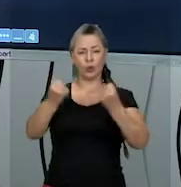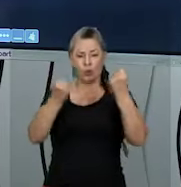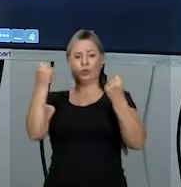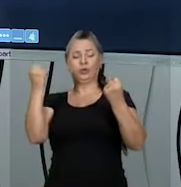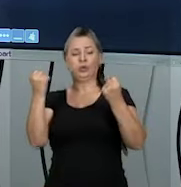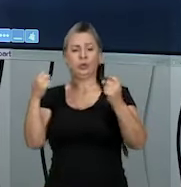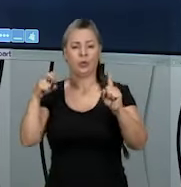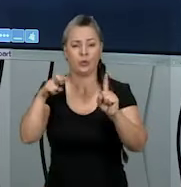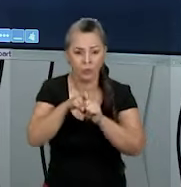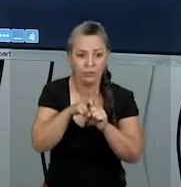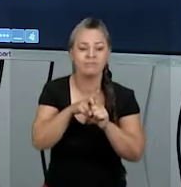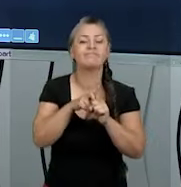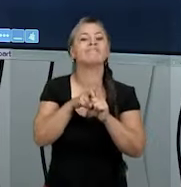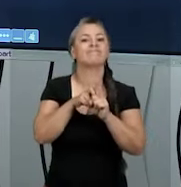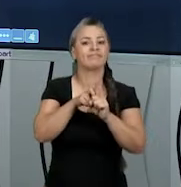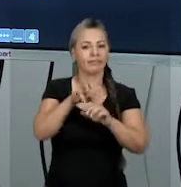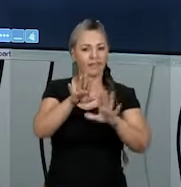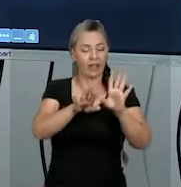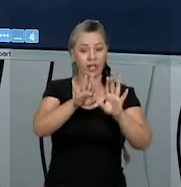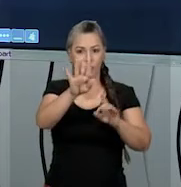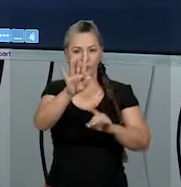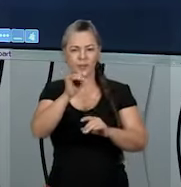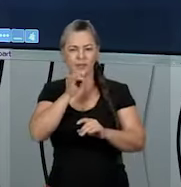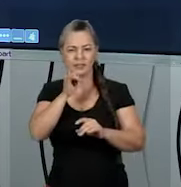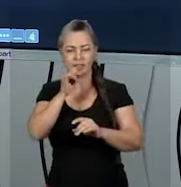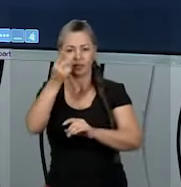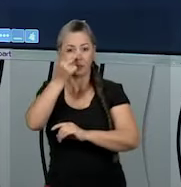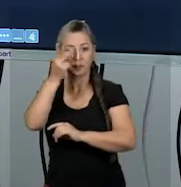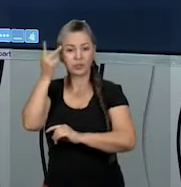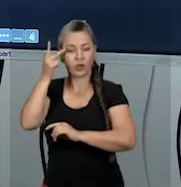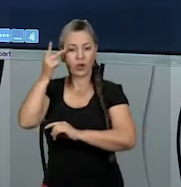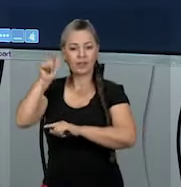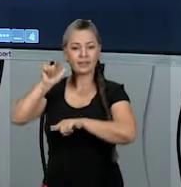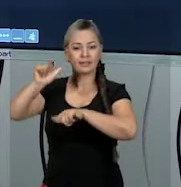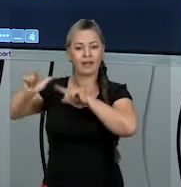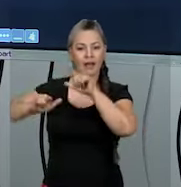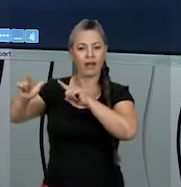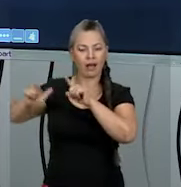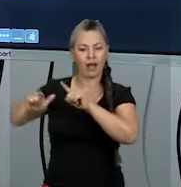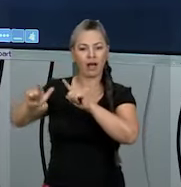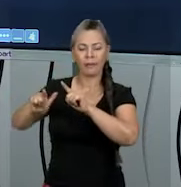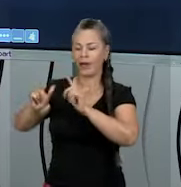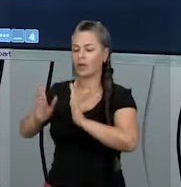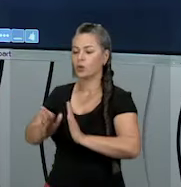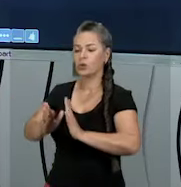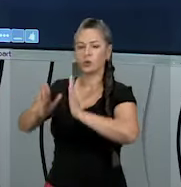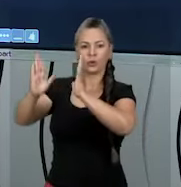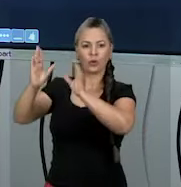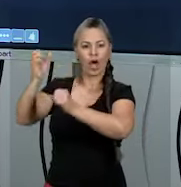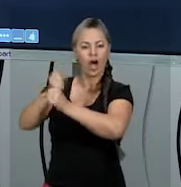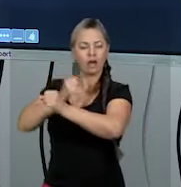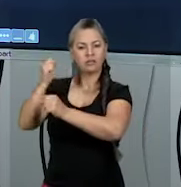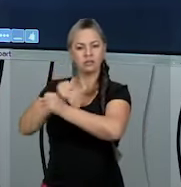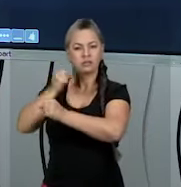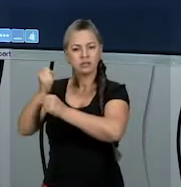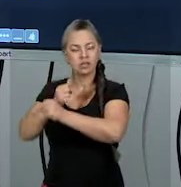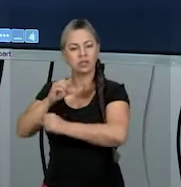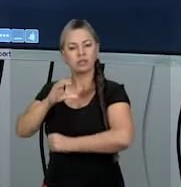construção civil, é importante o uso de capacete e de instrumentos de proteção. Tudo para